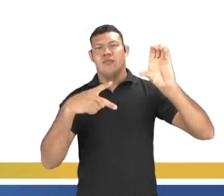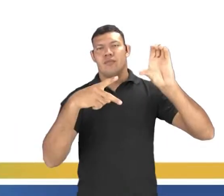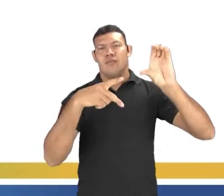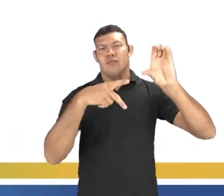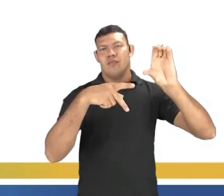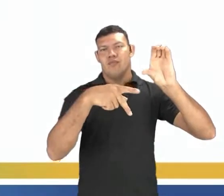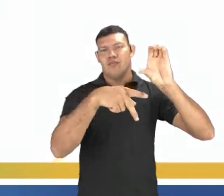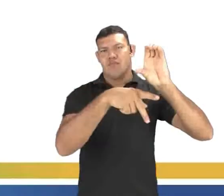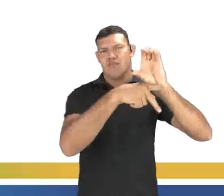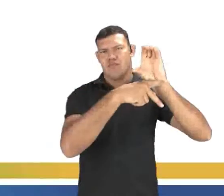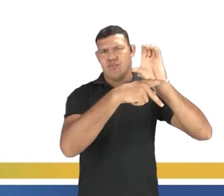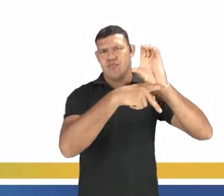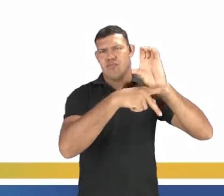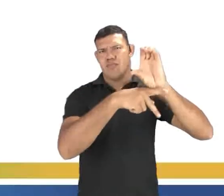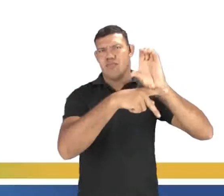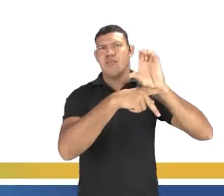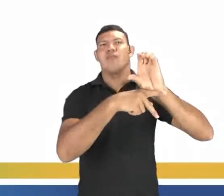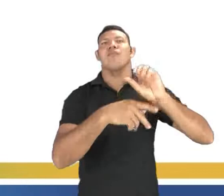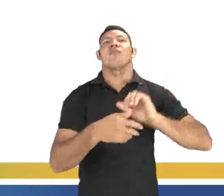Decreto-Lei